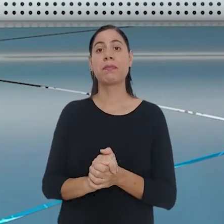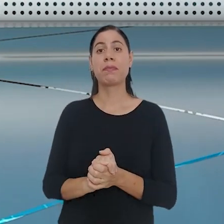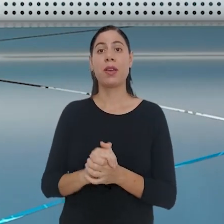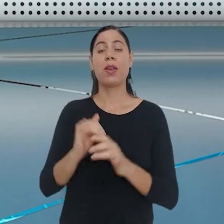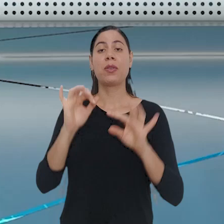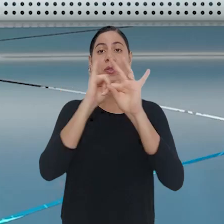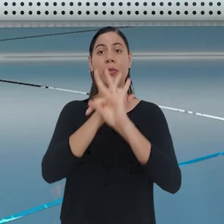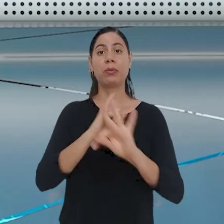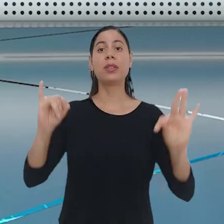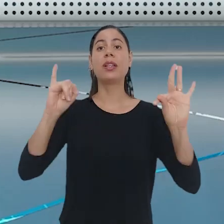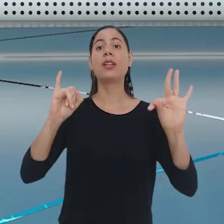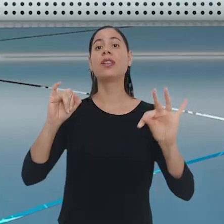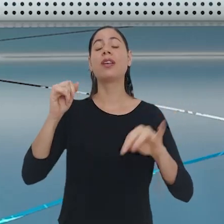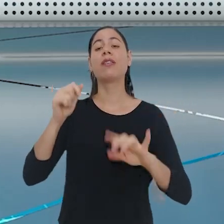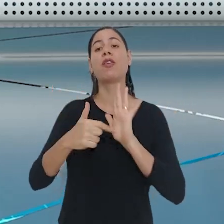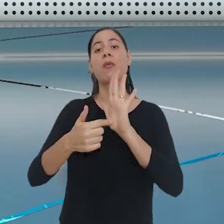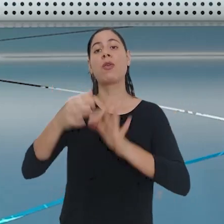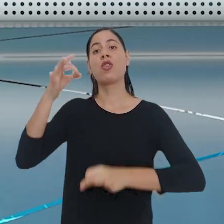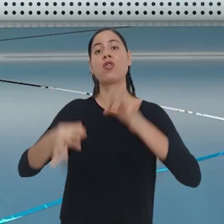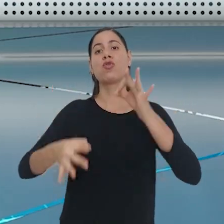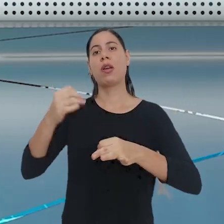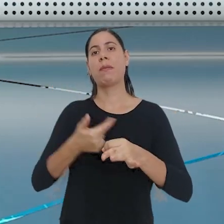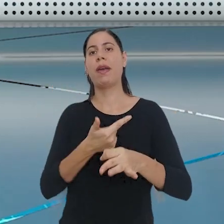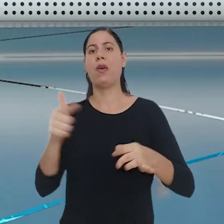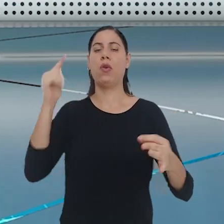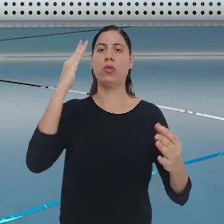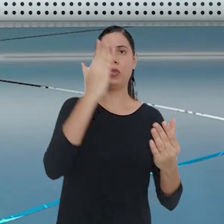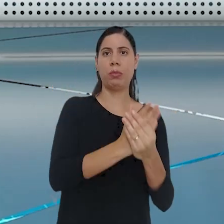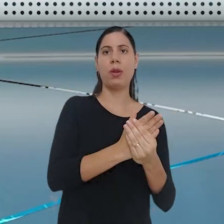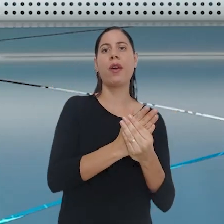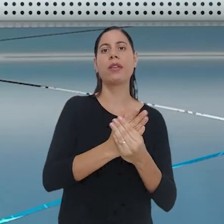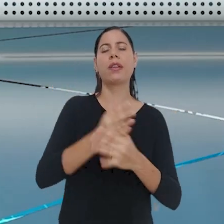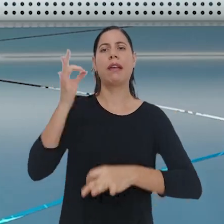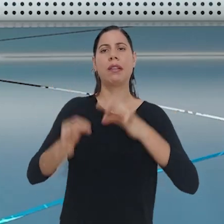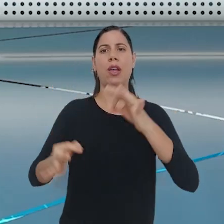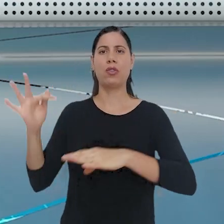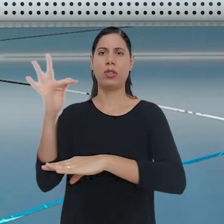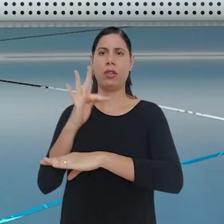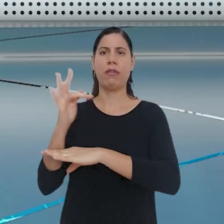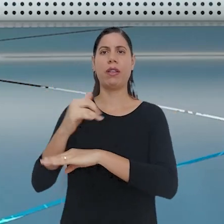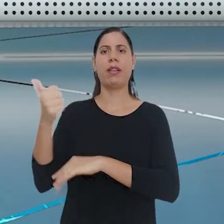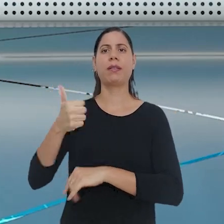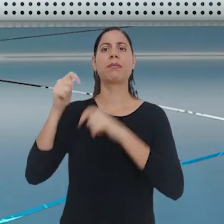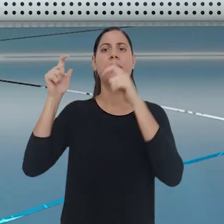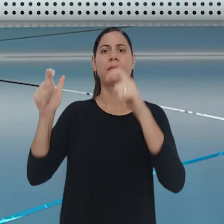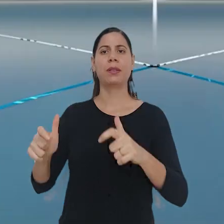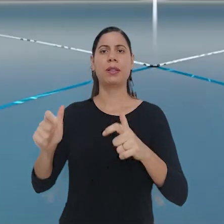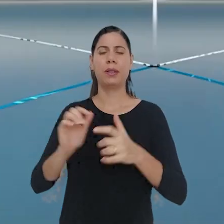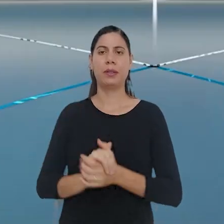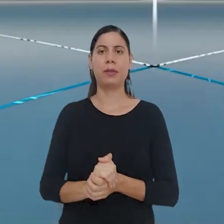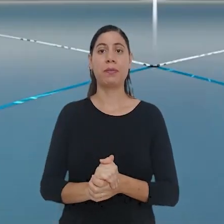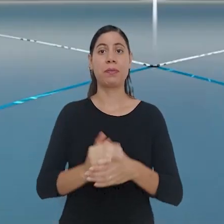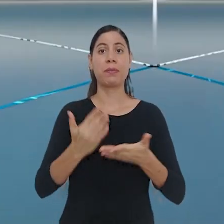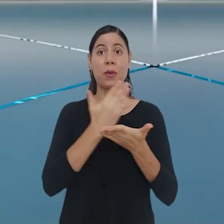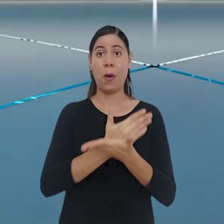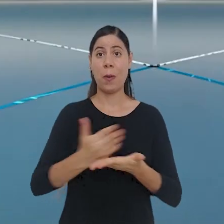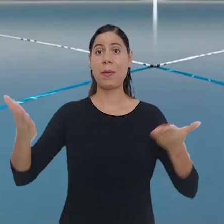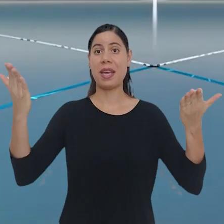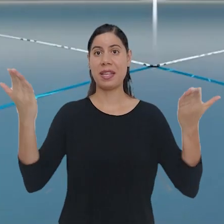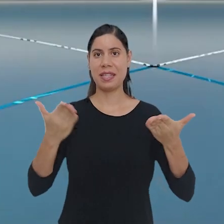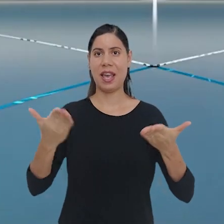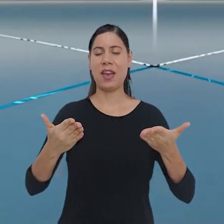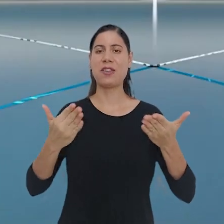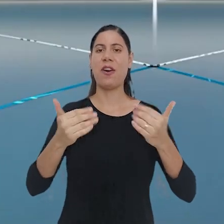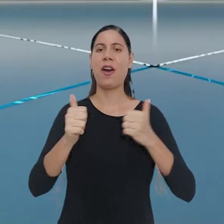Notícias, vamos falar sobre o julgamento de outros casos que chegaram à Justiça Federal da Primeira Região. É a partir de